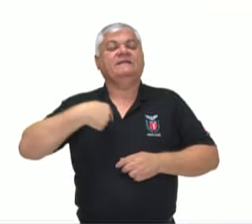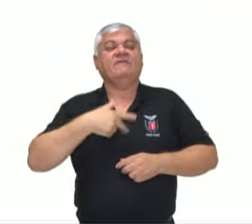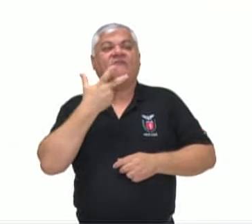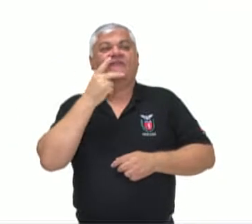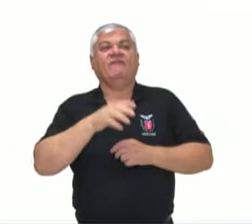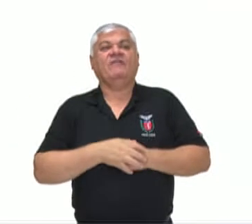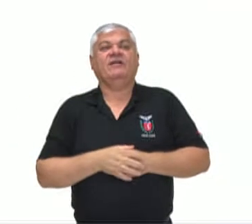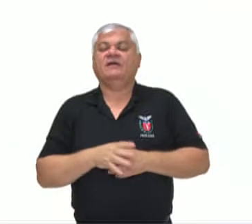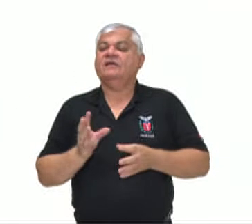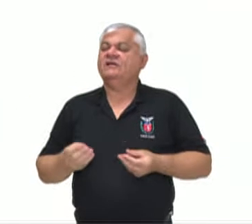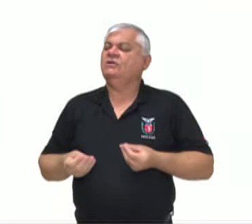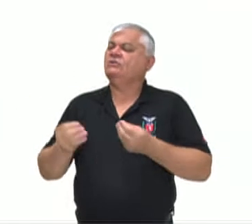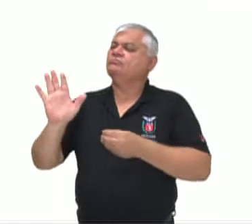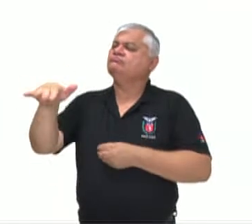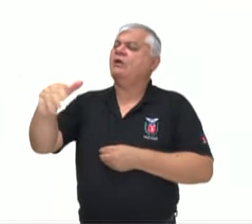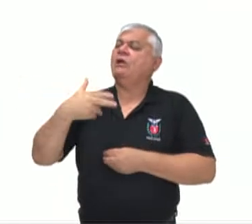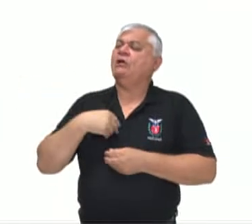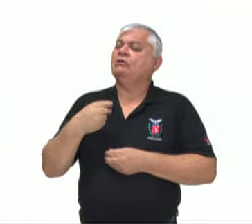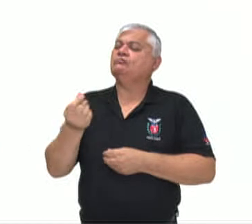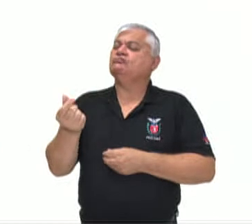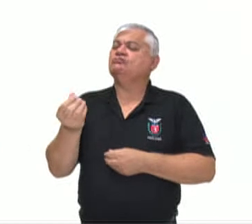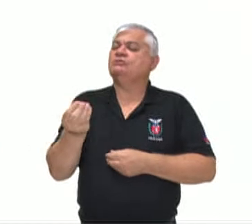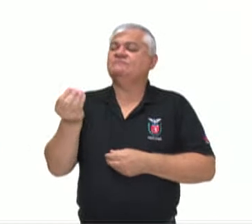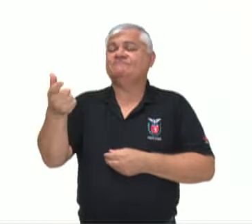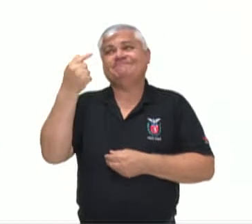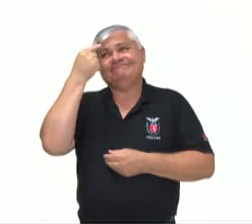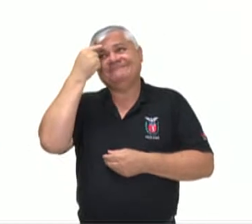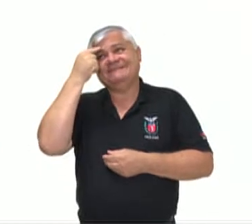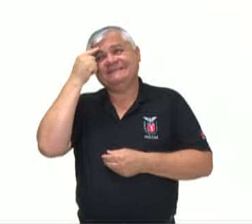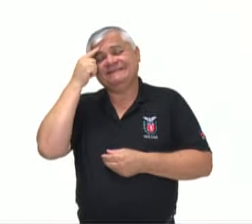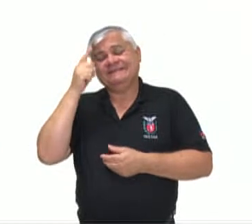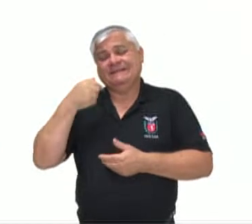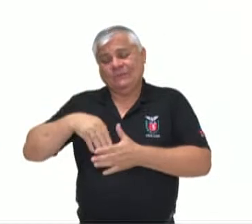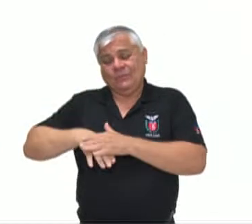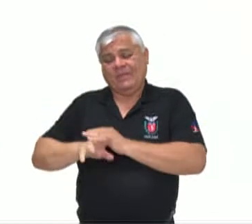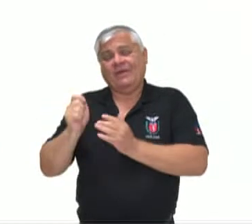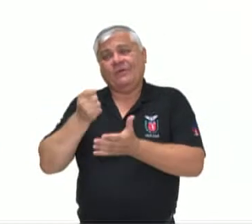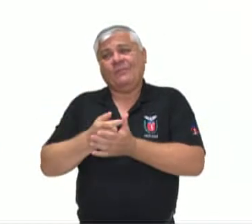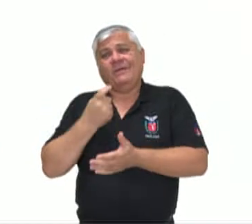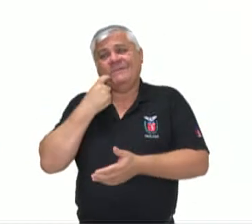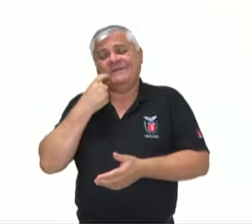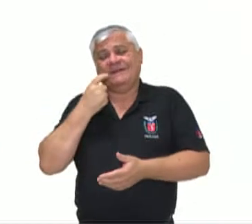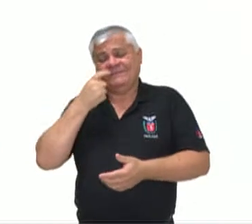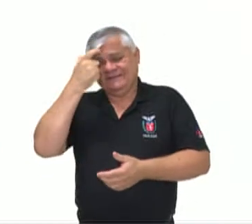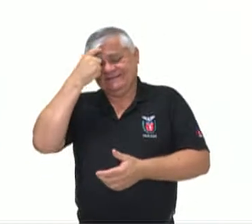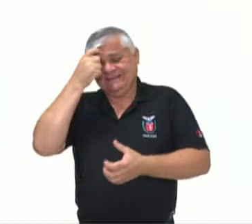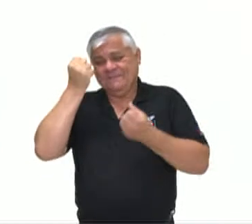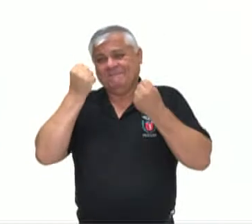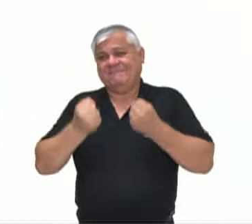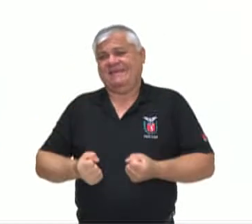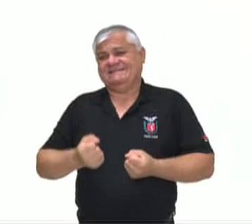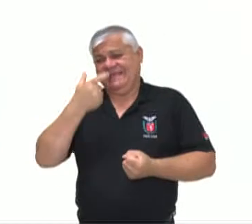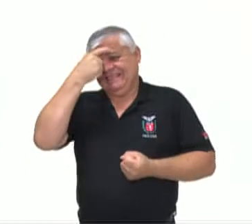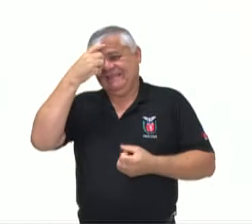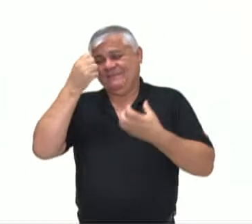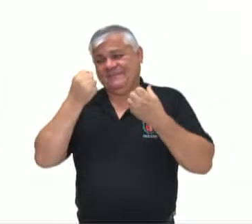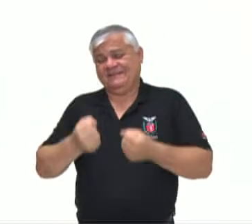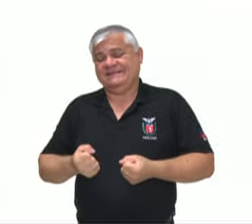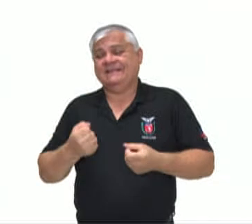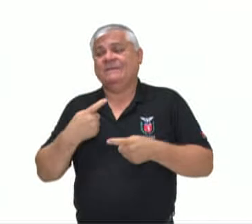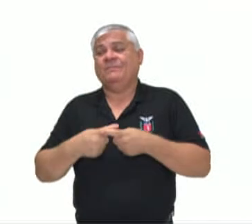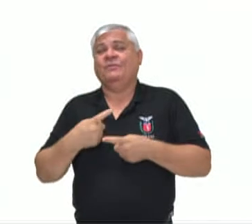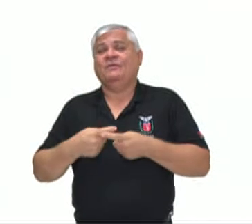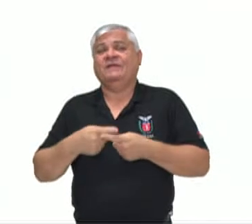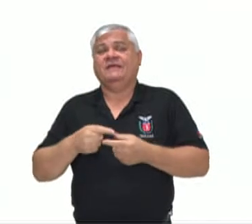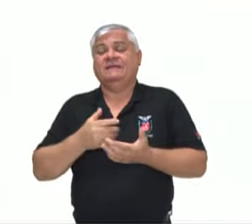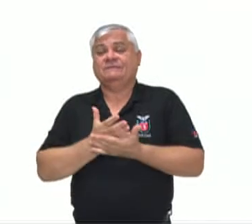"Toma, pensei em ficar com o troco da padaria para comprar bala, mas não consegui", ela diz para a mãe dela, né? "E tudo por causa